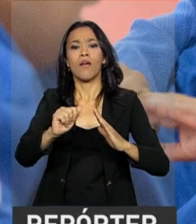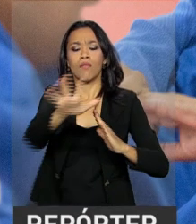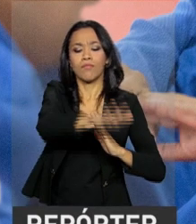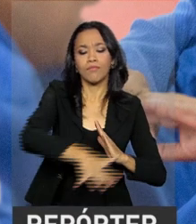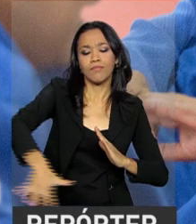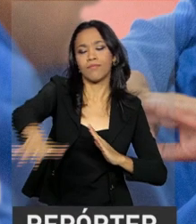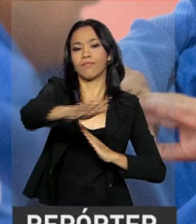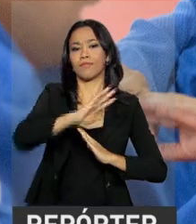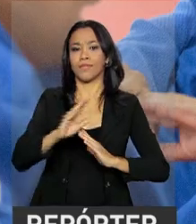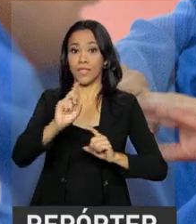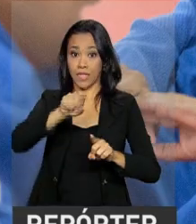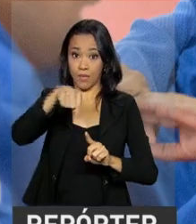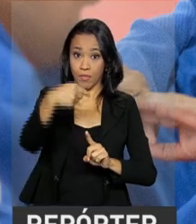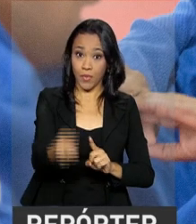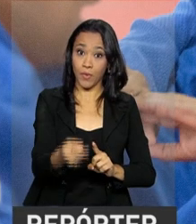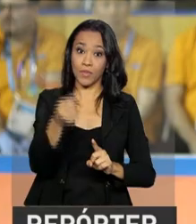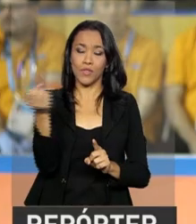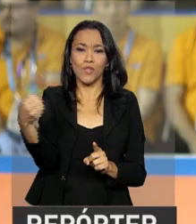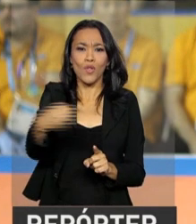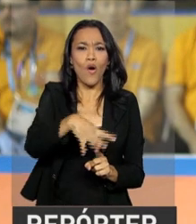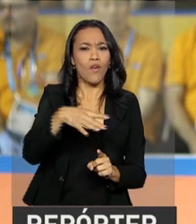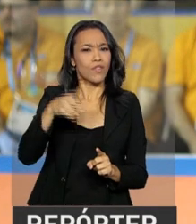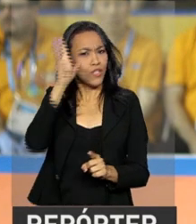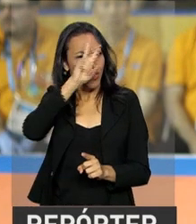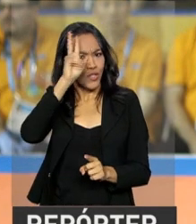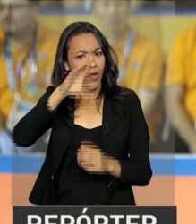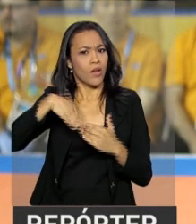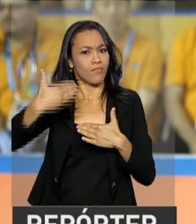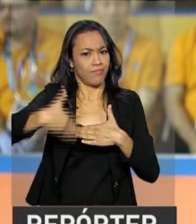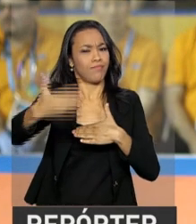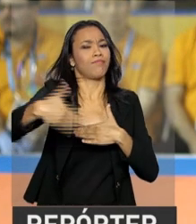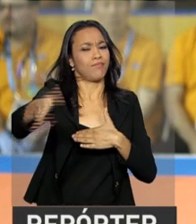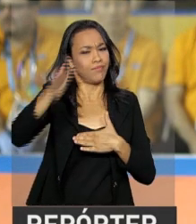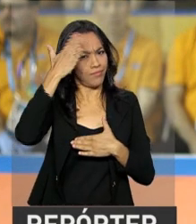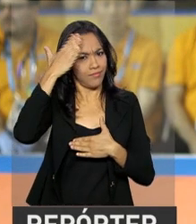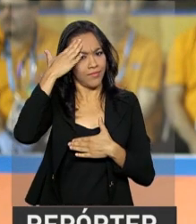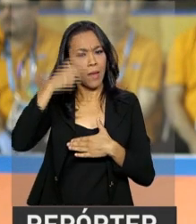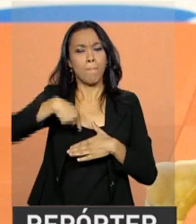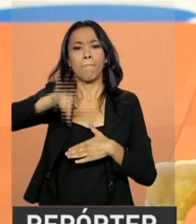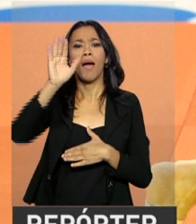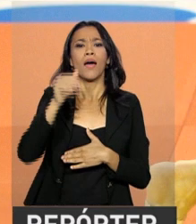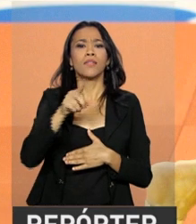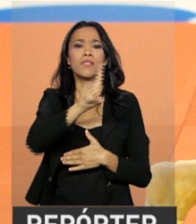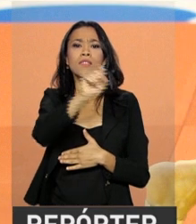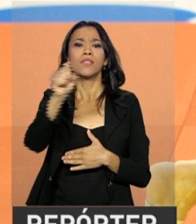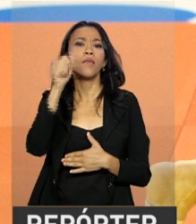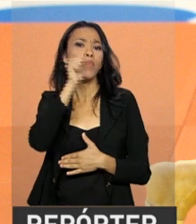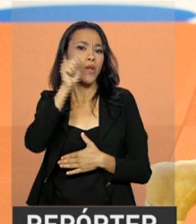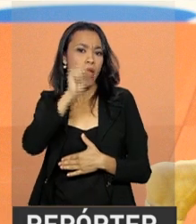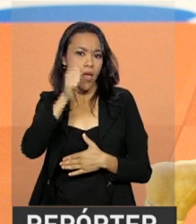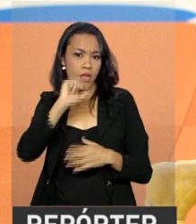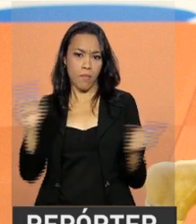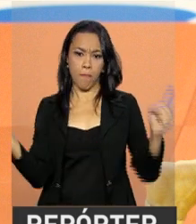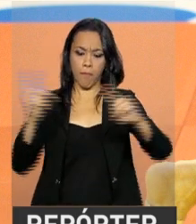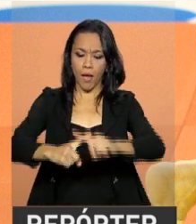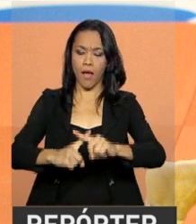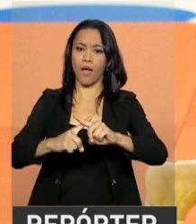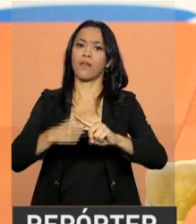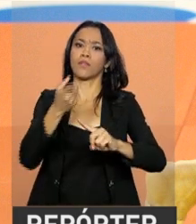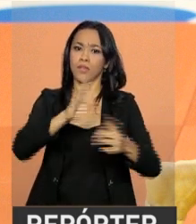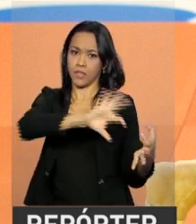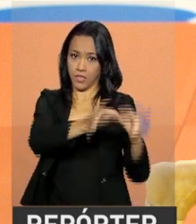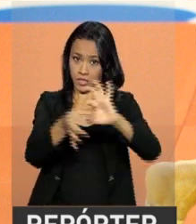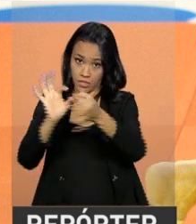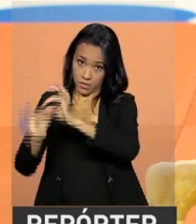de quarta-feira, novas histórias de superação. Mais de 100 mulheres vão disputar uma medalha durante as